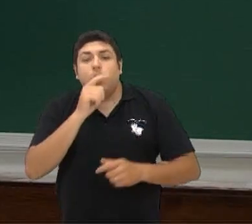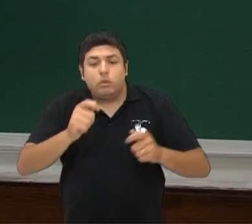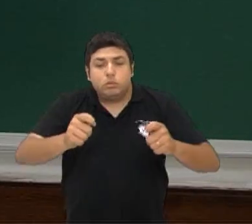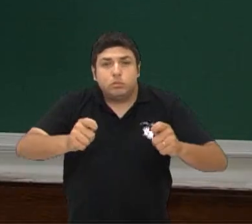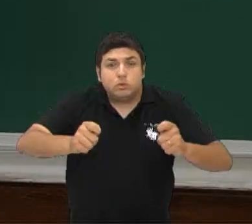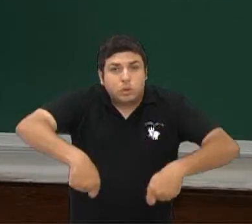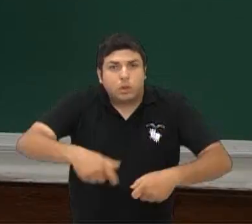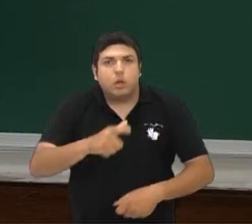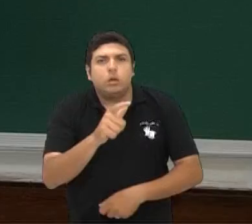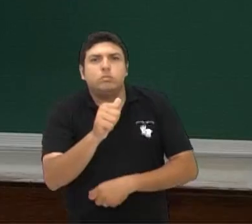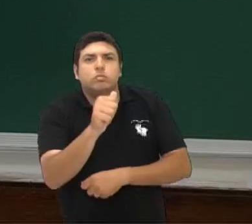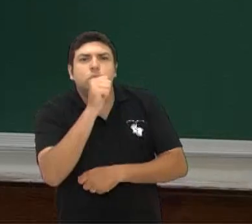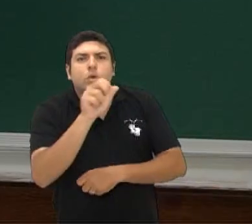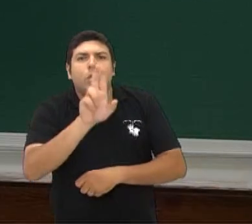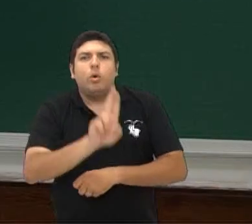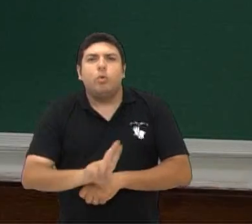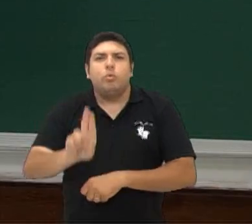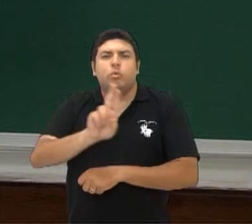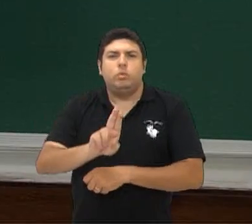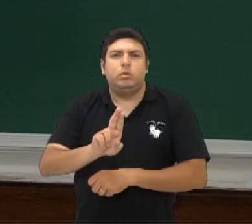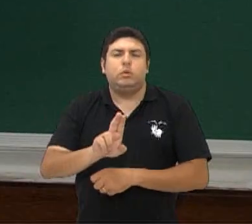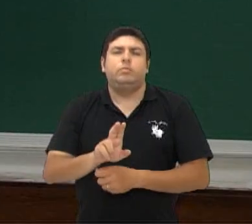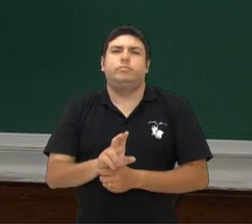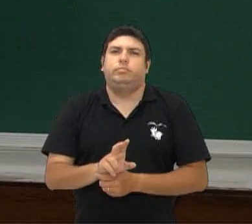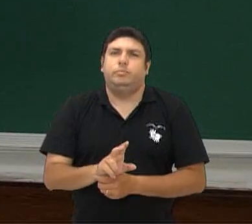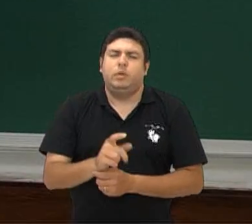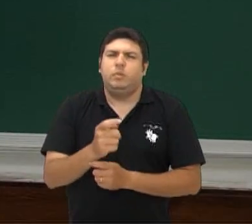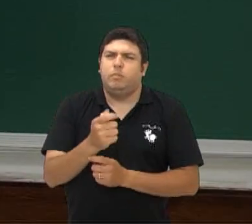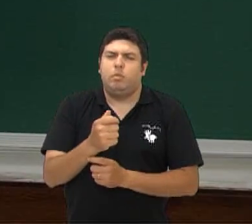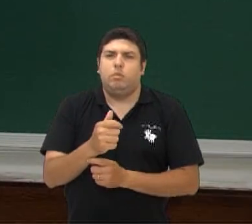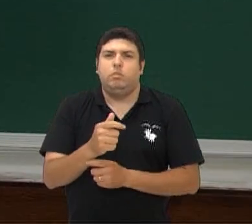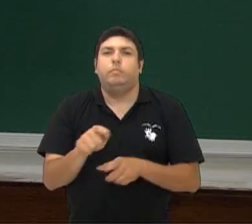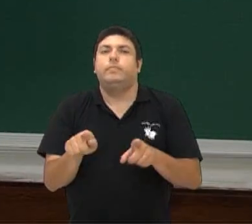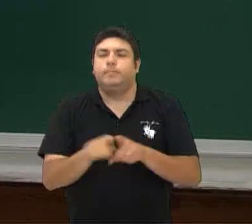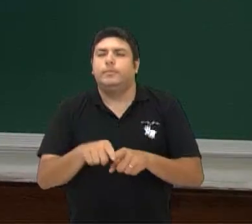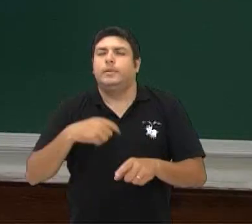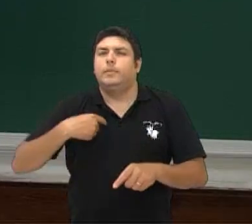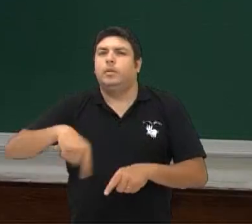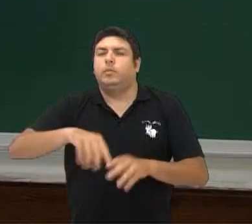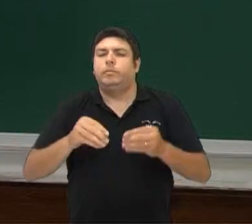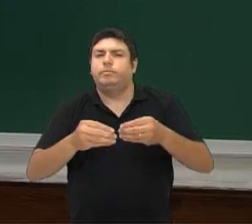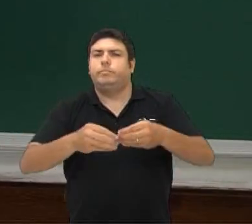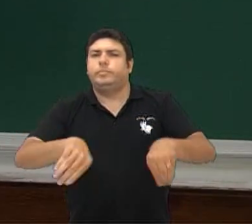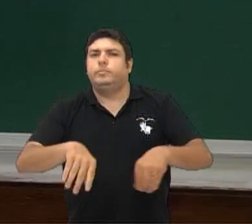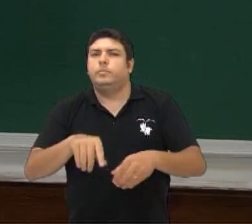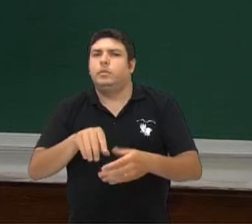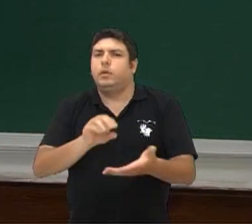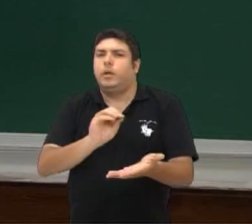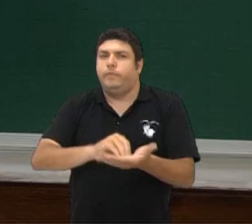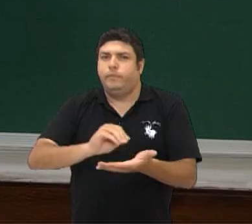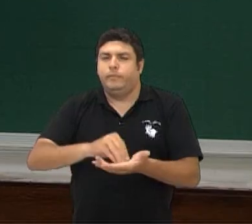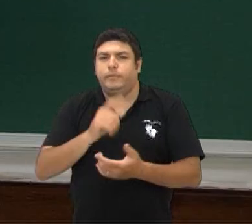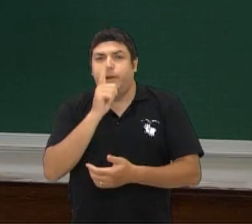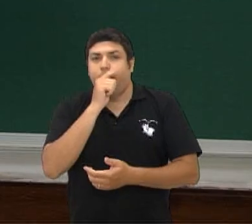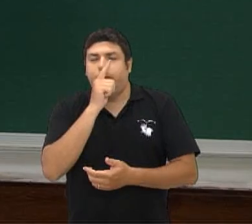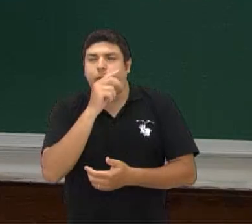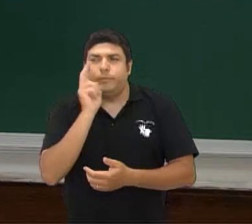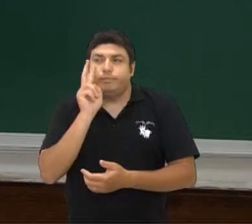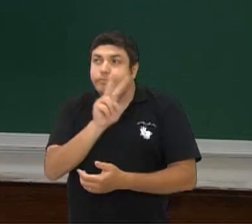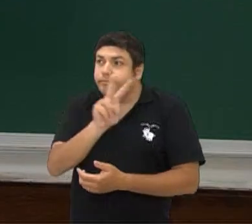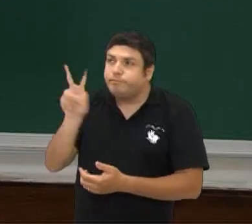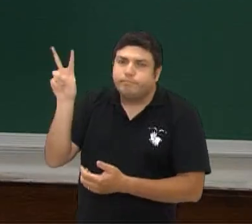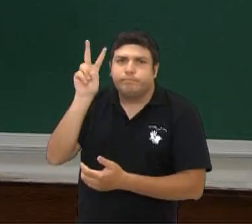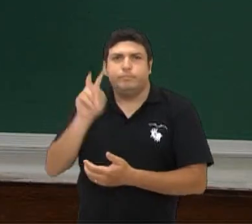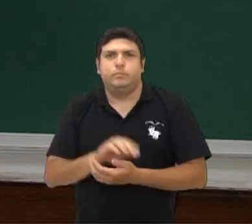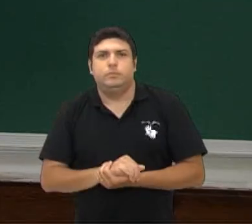uso, gente. E mesmo assim a gente desperdiça muito, né? O fato que a gente está vendo aí é a escassez de água, né? Por culpa nossa também. Então